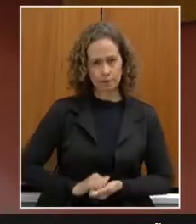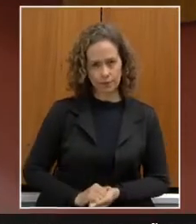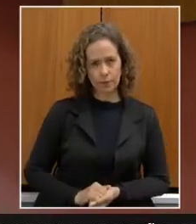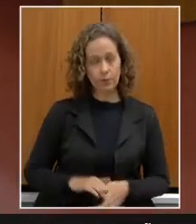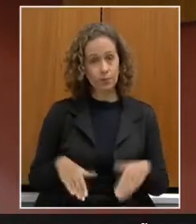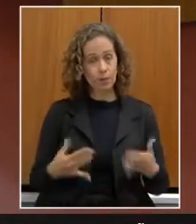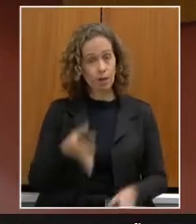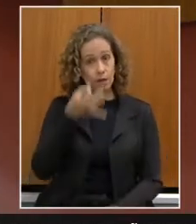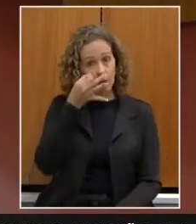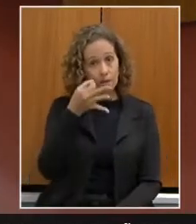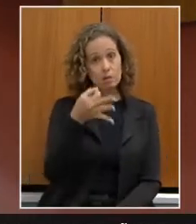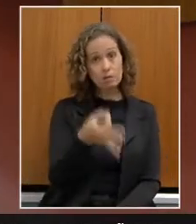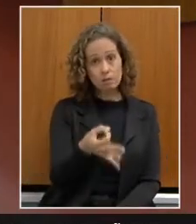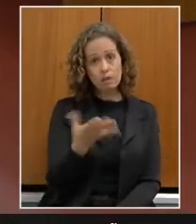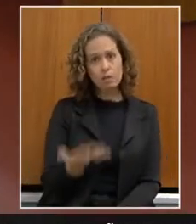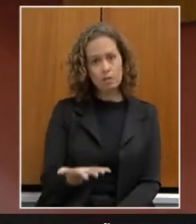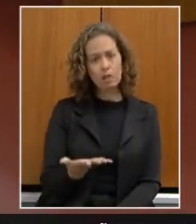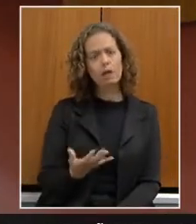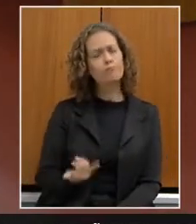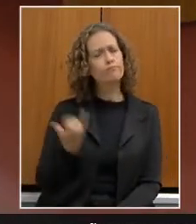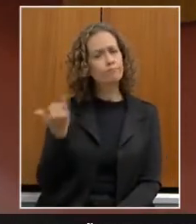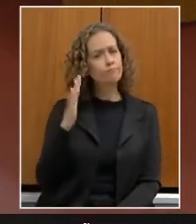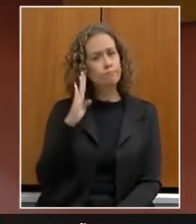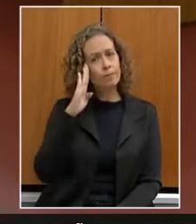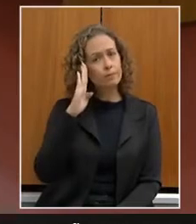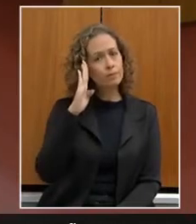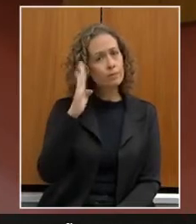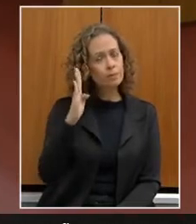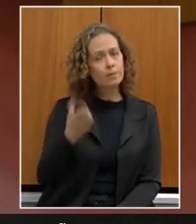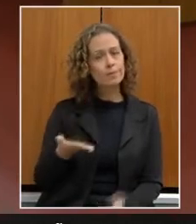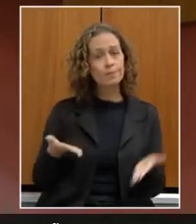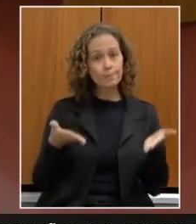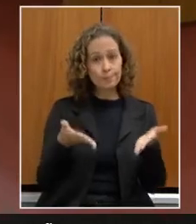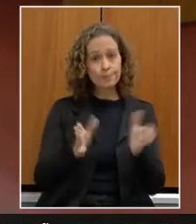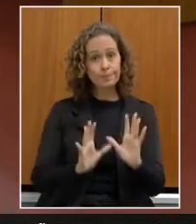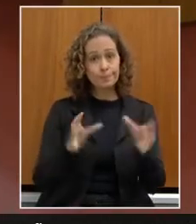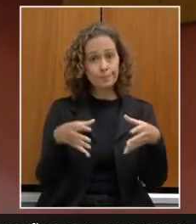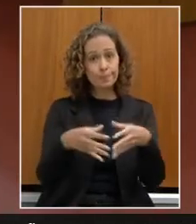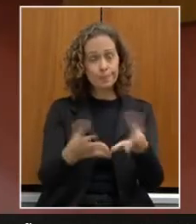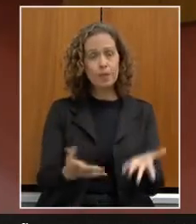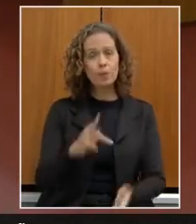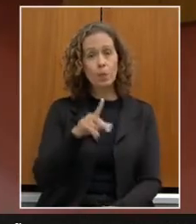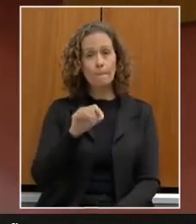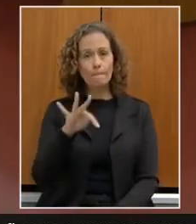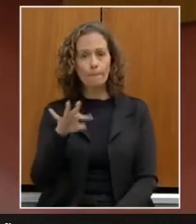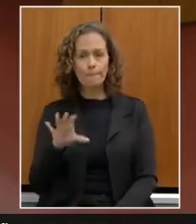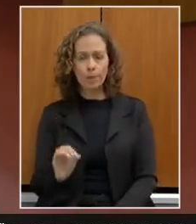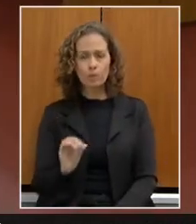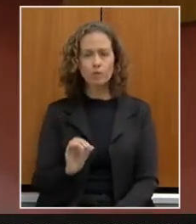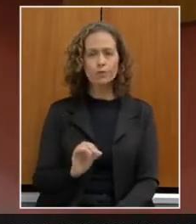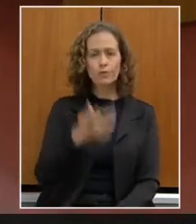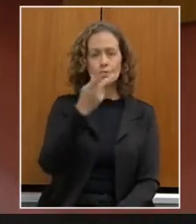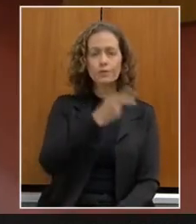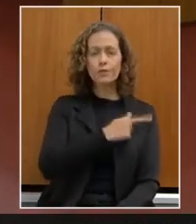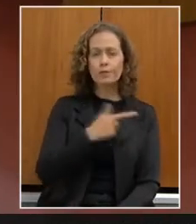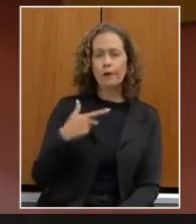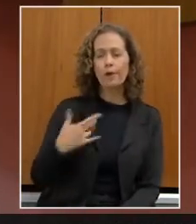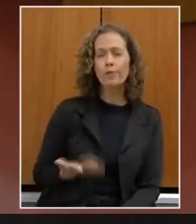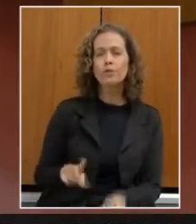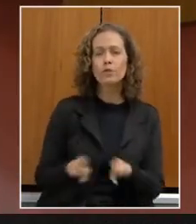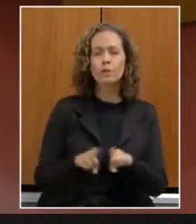atenção primária atenção lá do posto de saúde atenção secundária ambulatorial